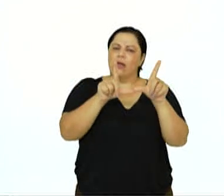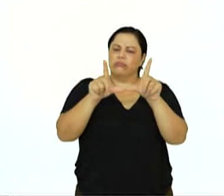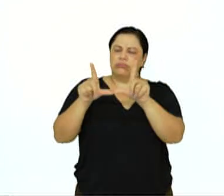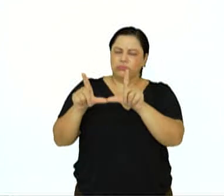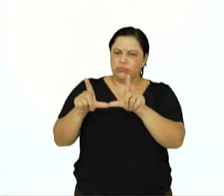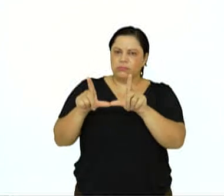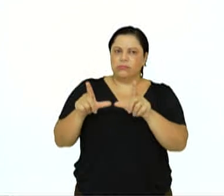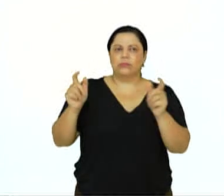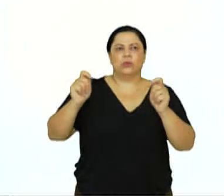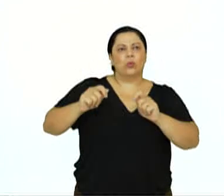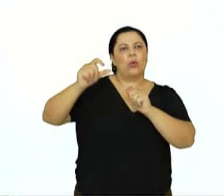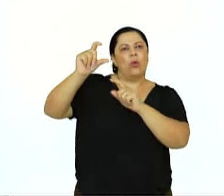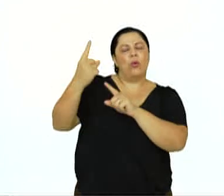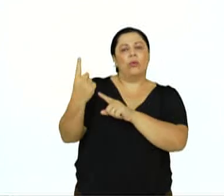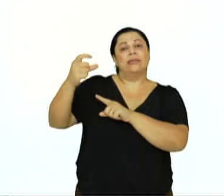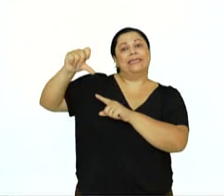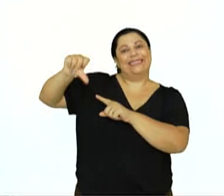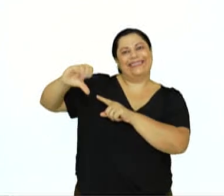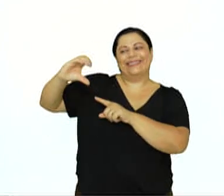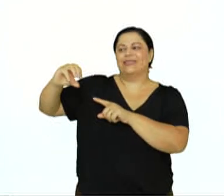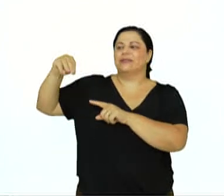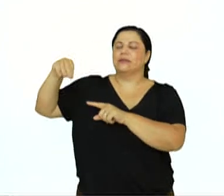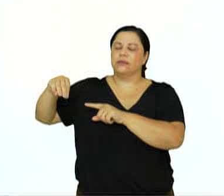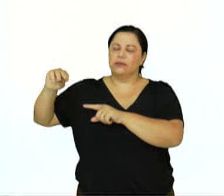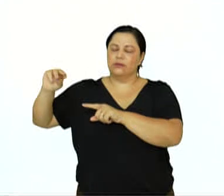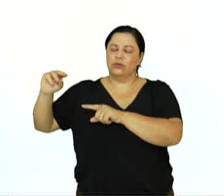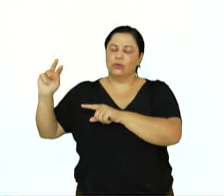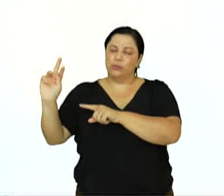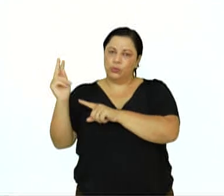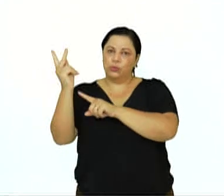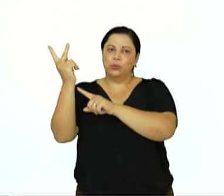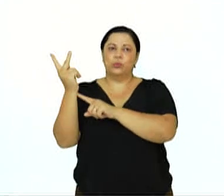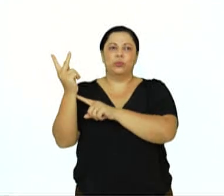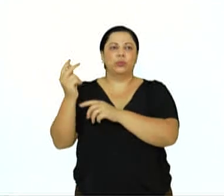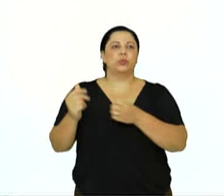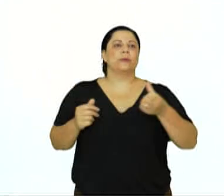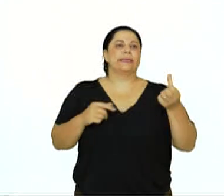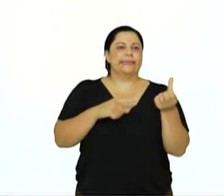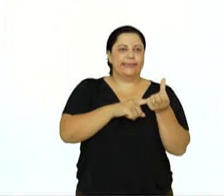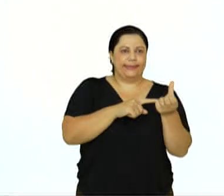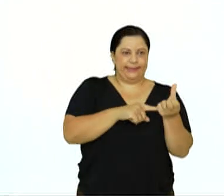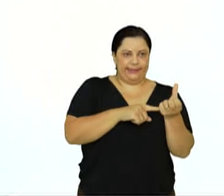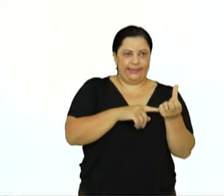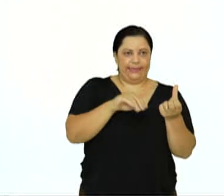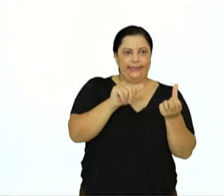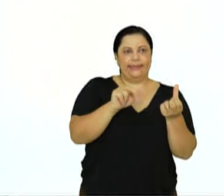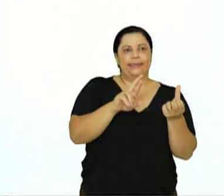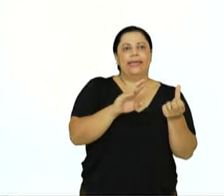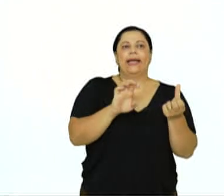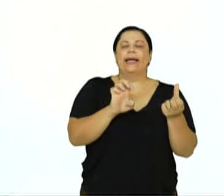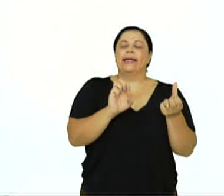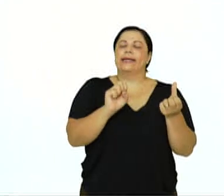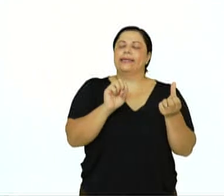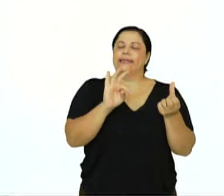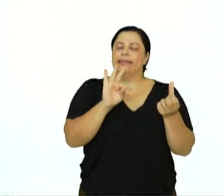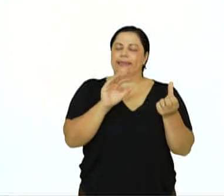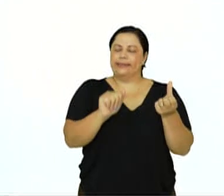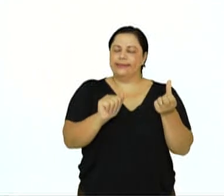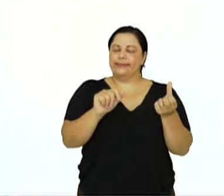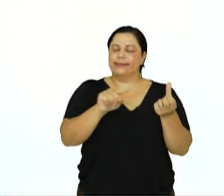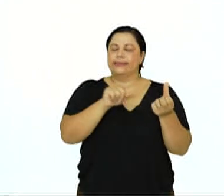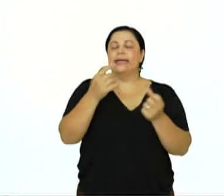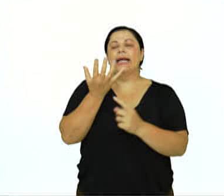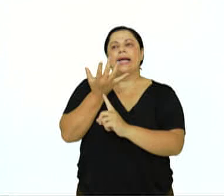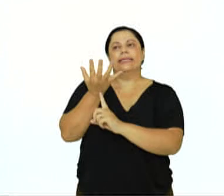com 19 centímetros de altura e 6 centímetros de aresta da base. Essas velas são formadas